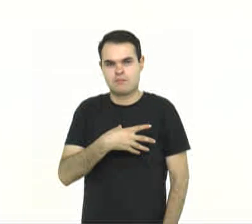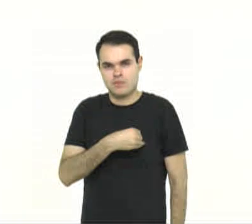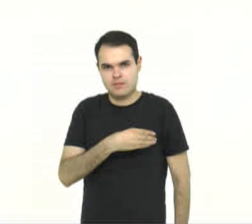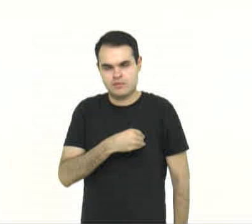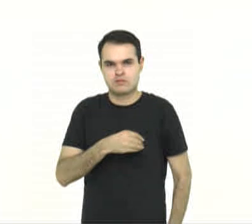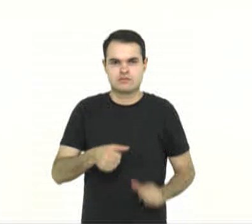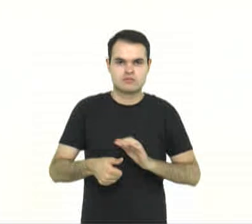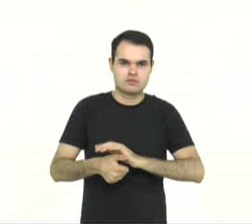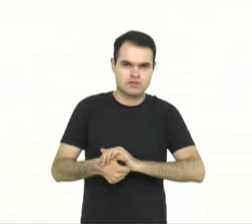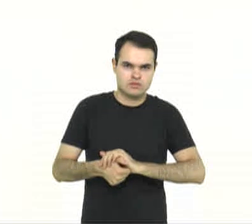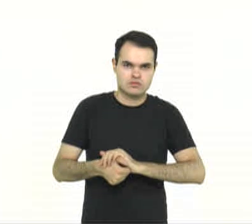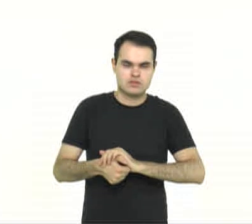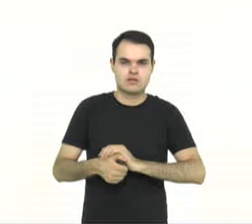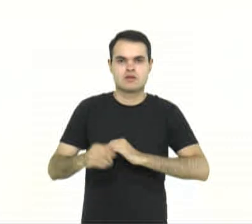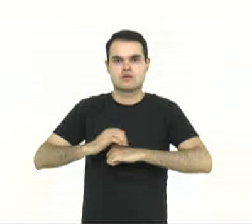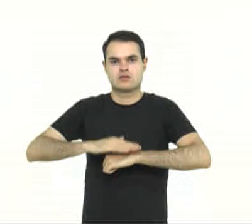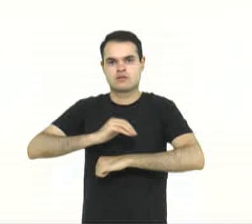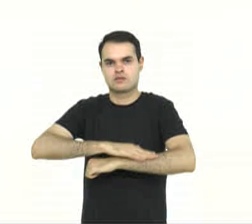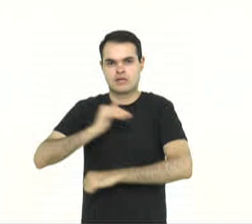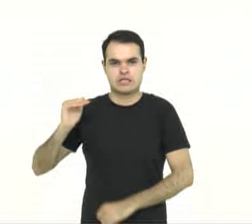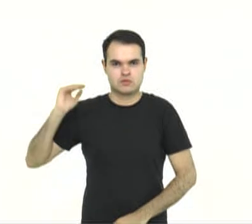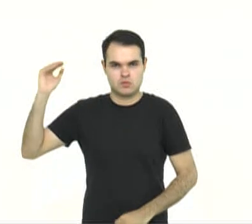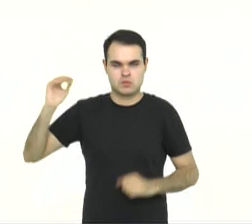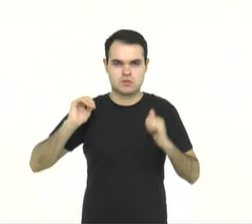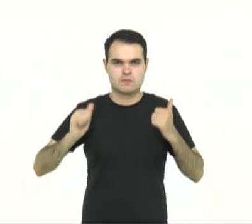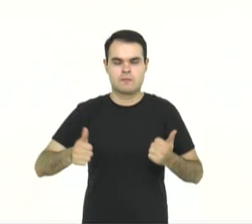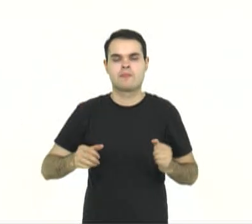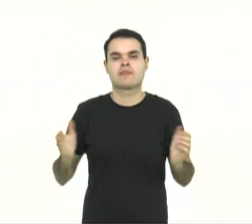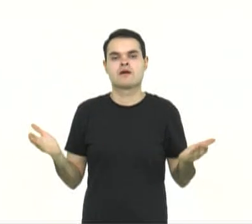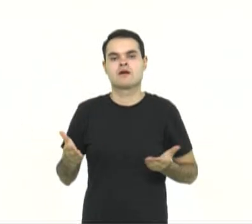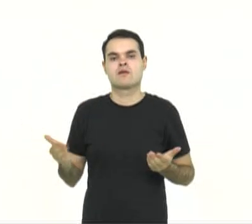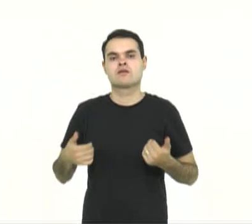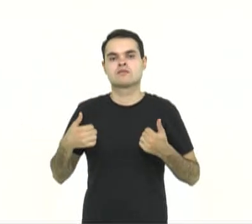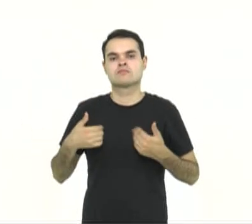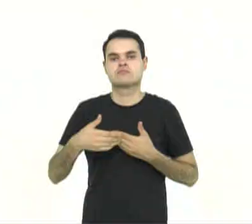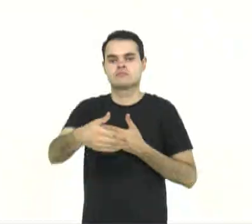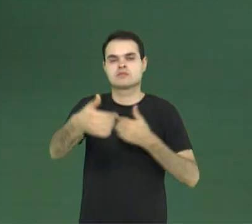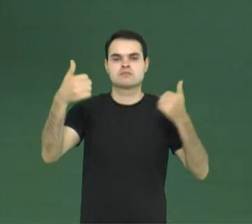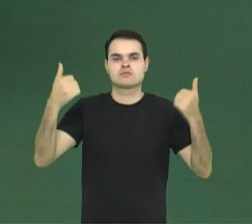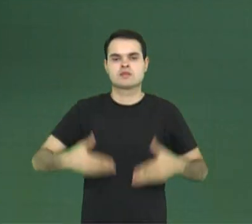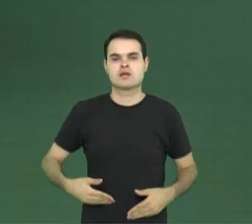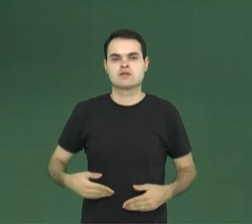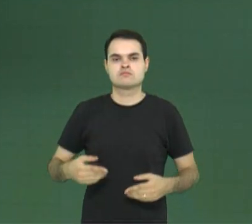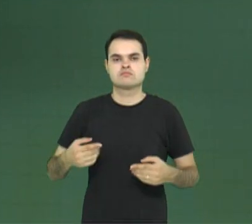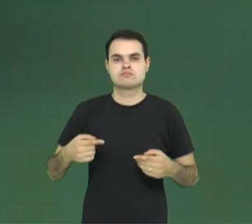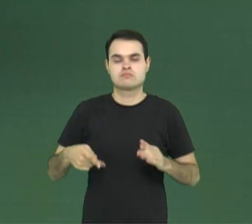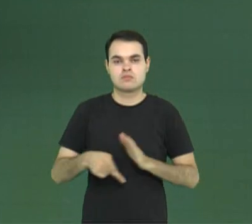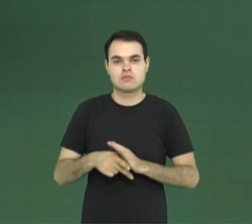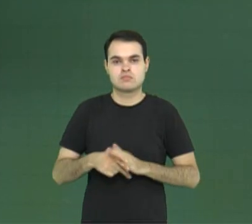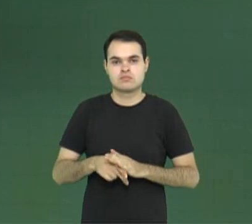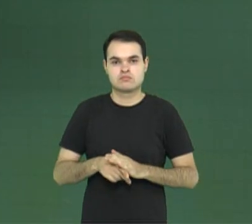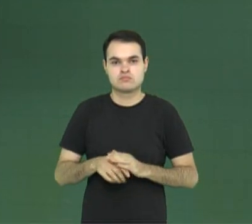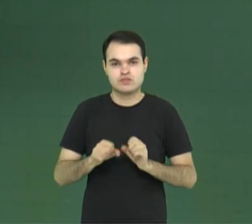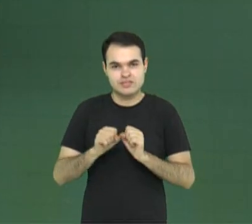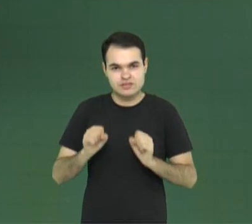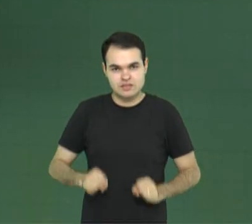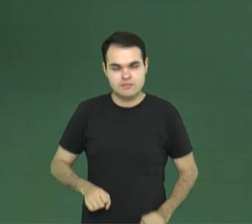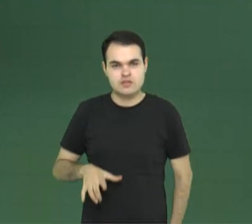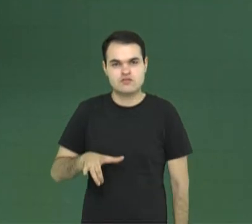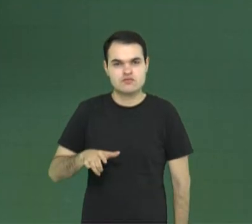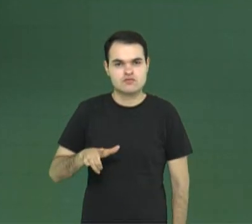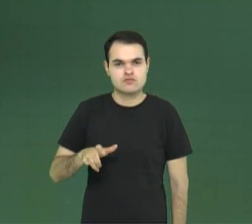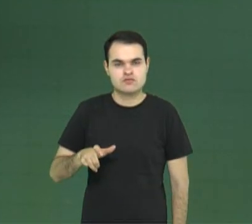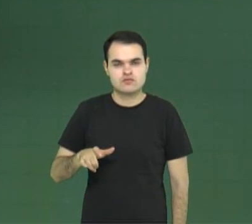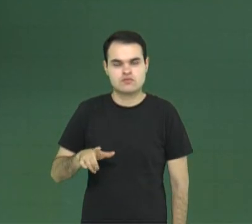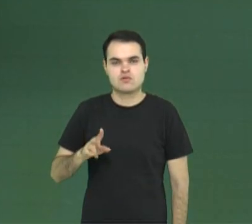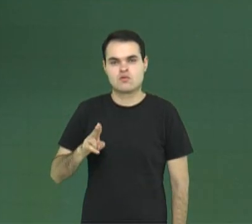e anfíbios adultos, acertou aí. Belezinha? Nós vamos falar agora um pouquinho sobre o nosso sistema urinário. Qual é a função,